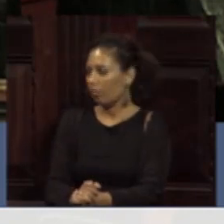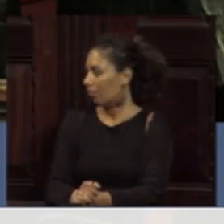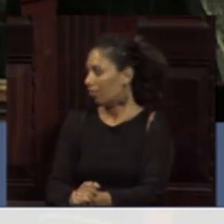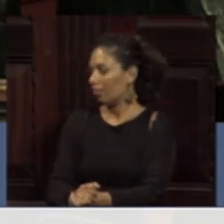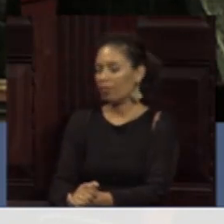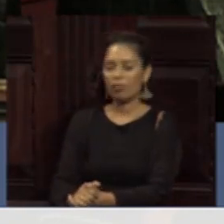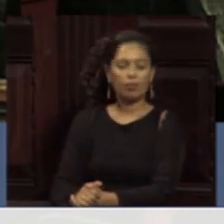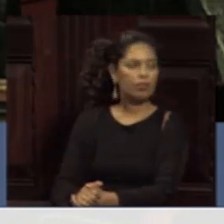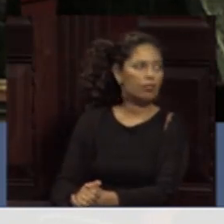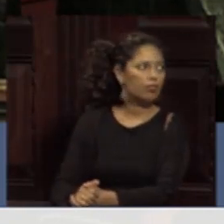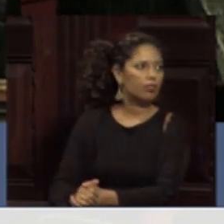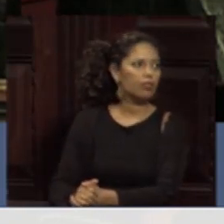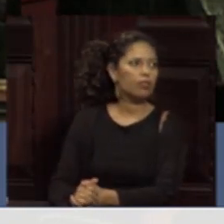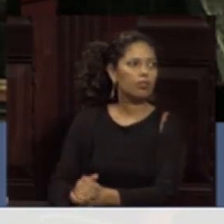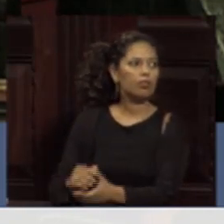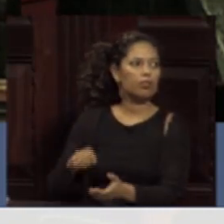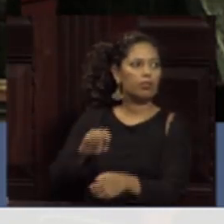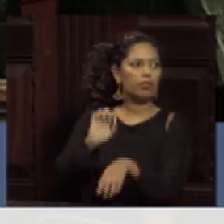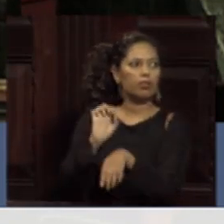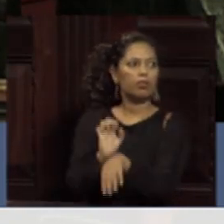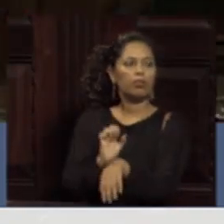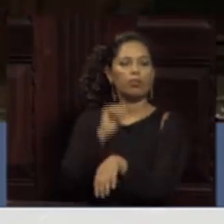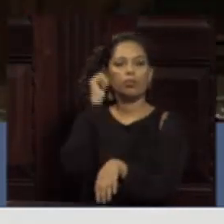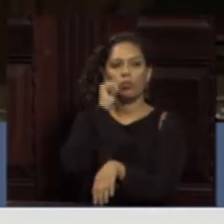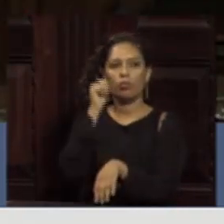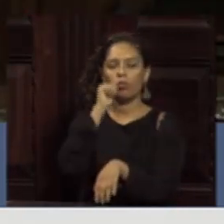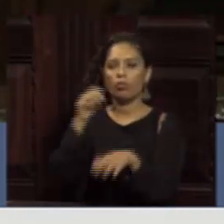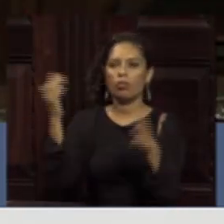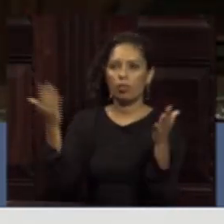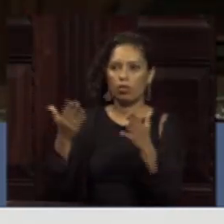por estar sentada nessa cadeira,